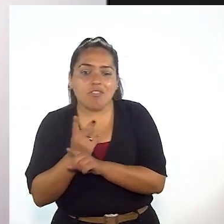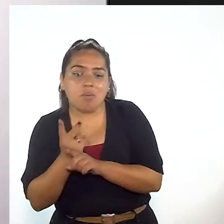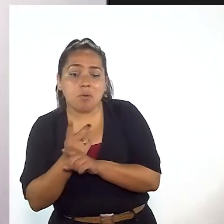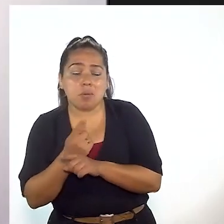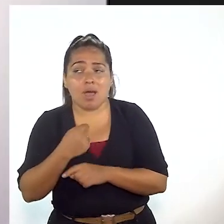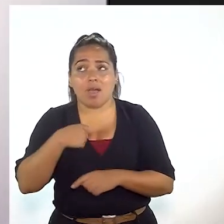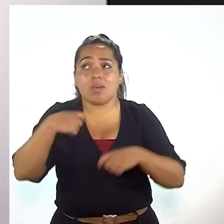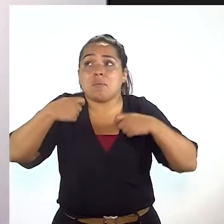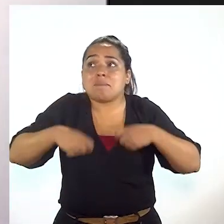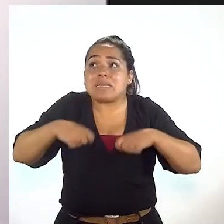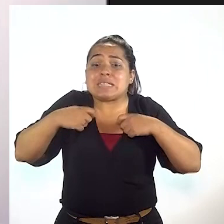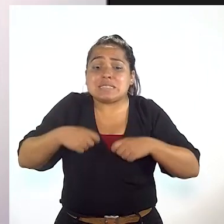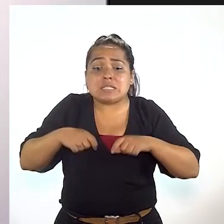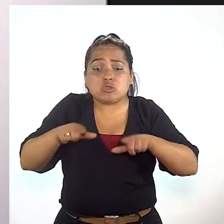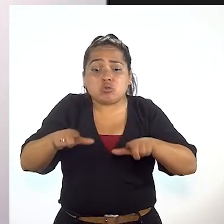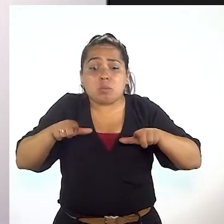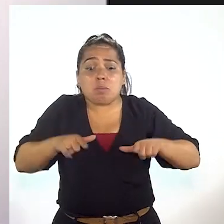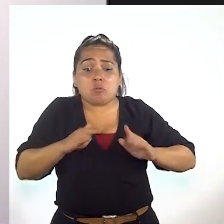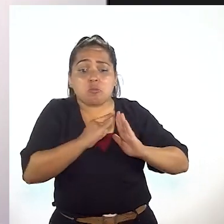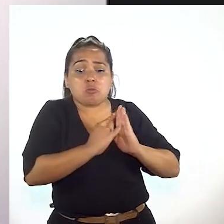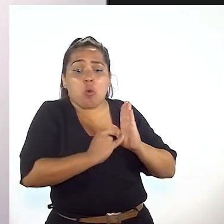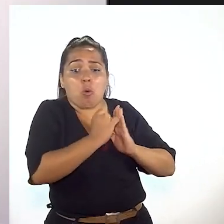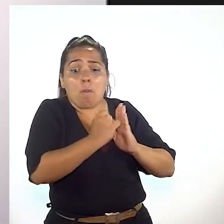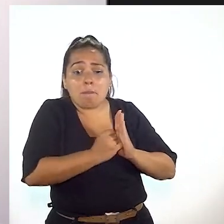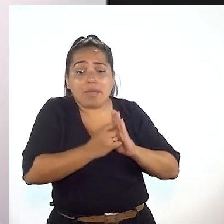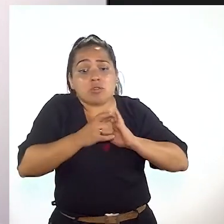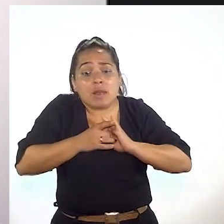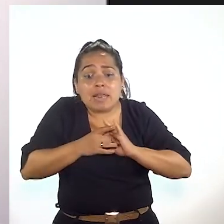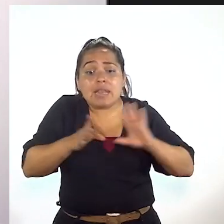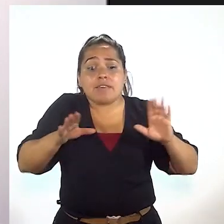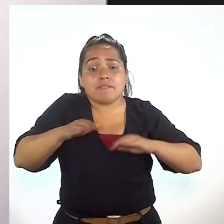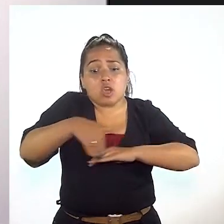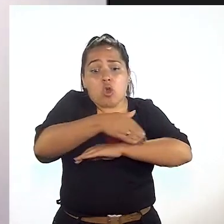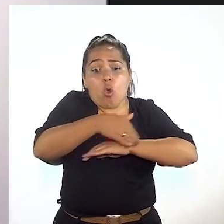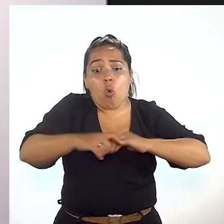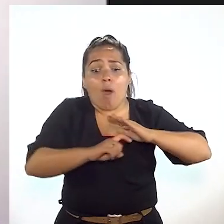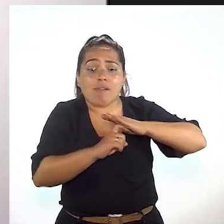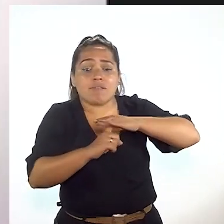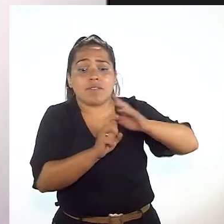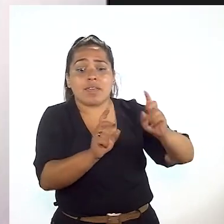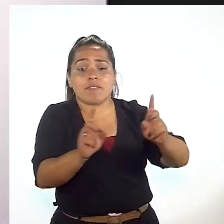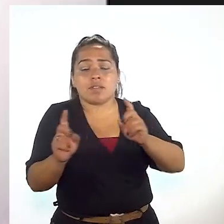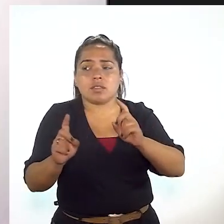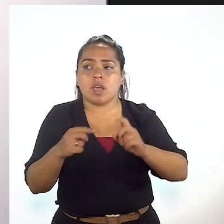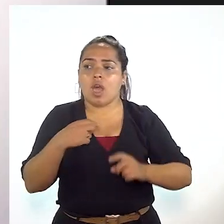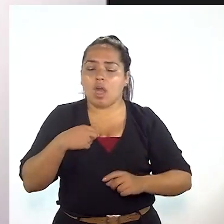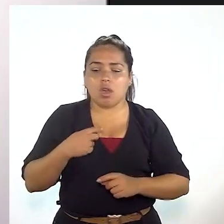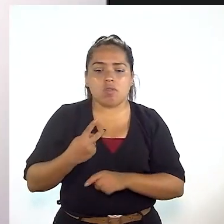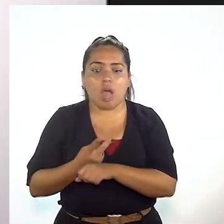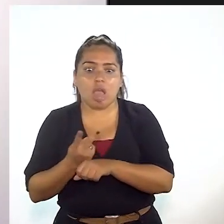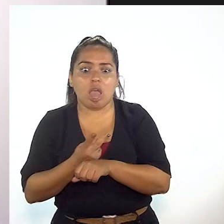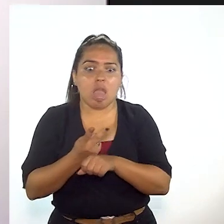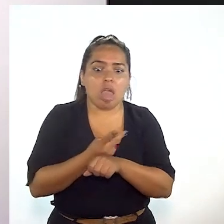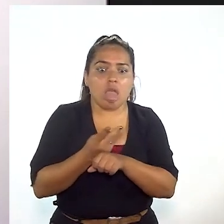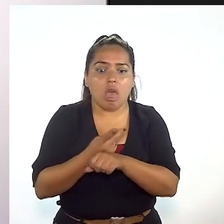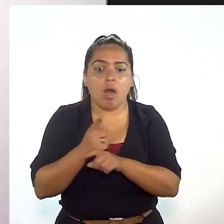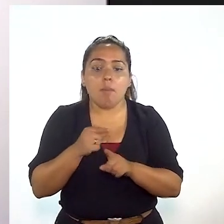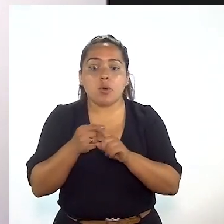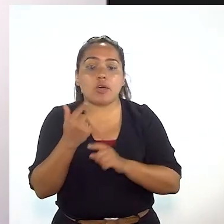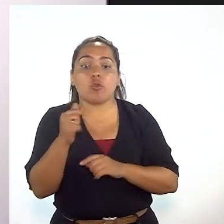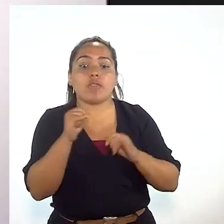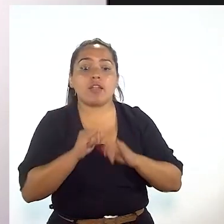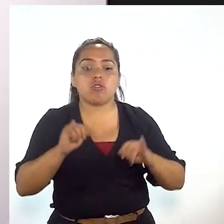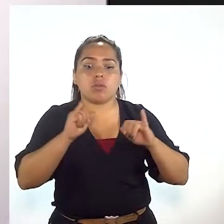tem um estímulo próprio, né? Você tem que ir lá na internet, porque você precisa daquilo ali, então você vai correr atrás, porque não